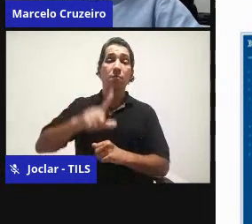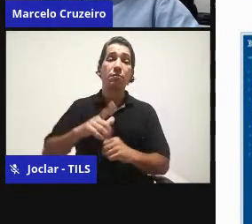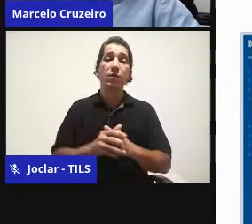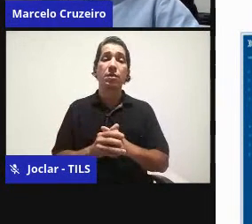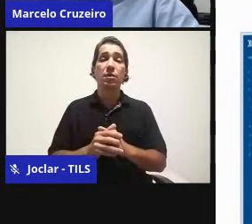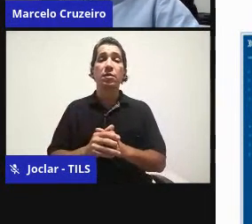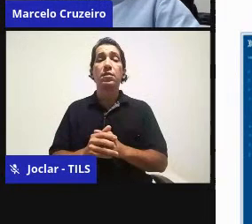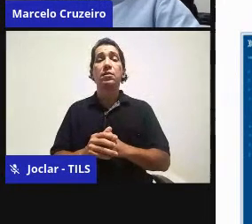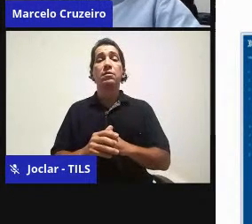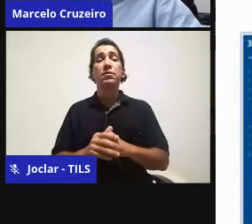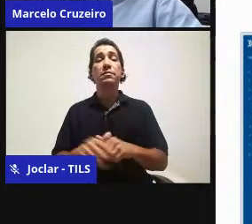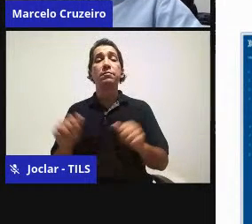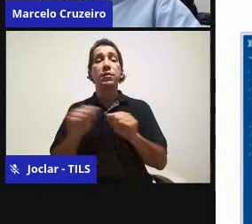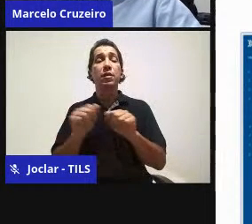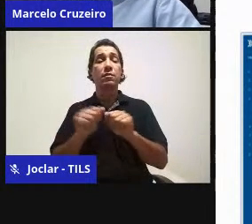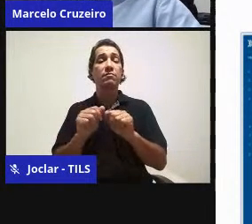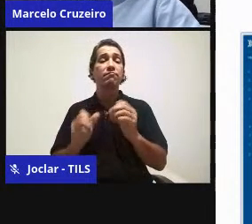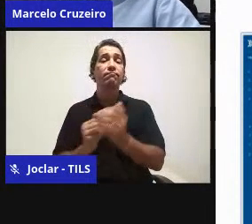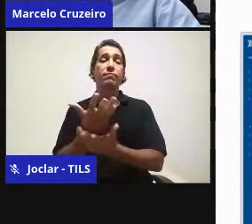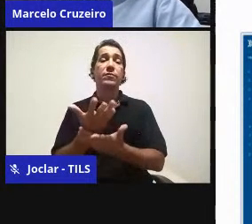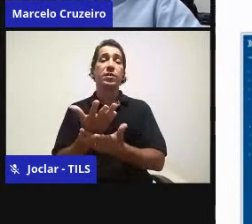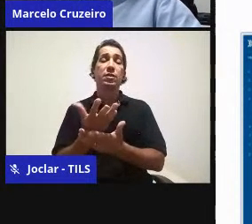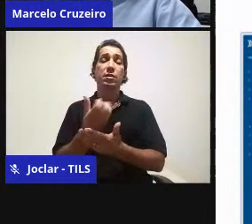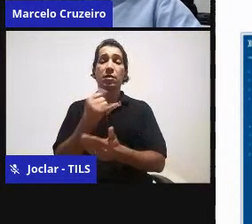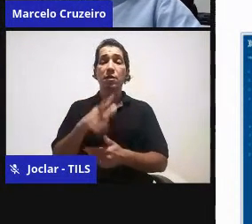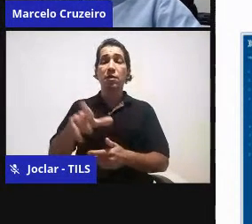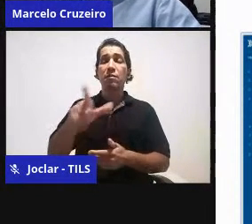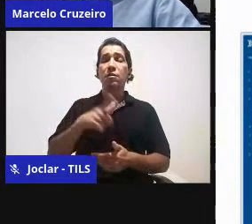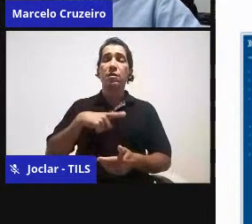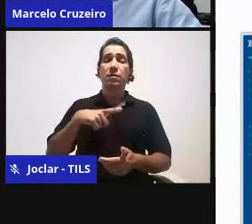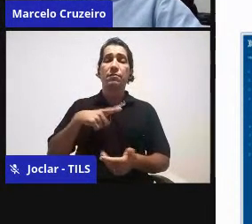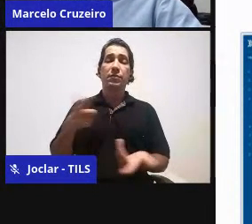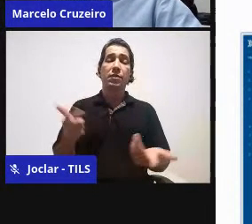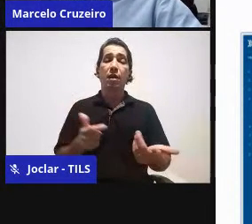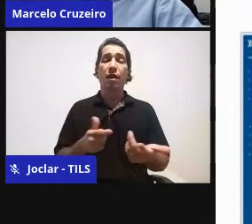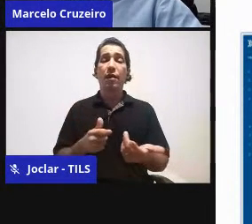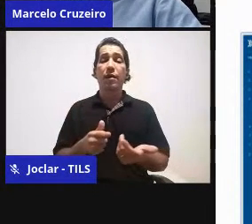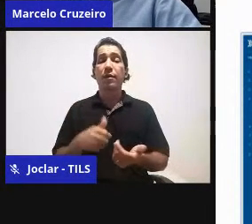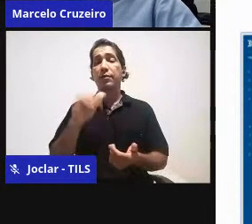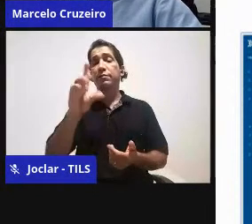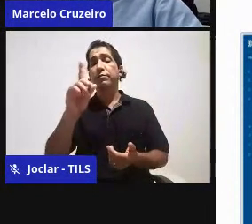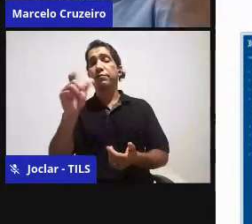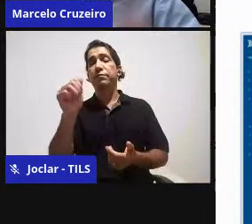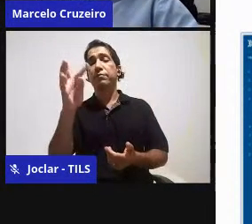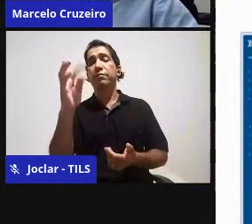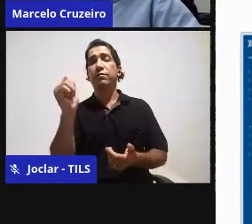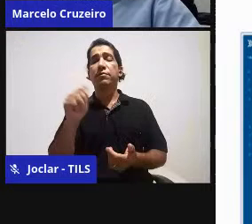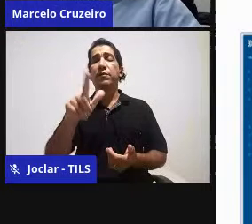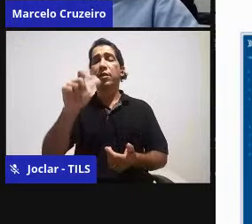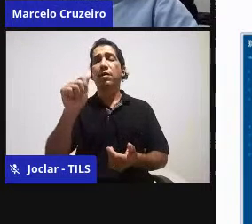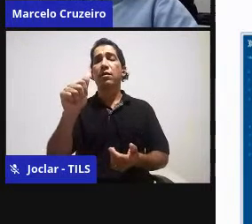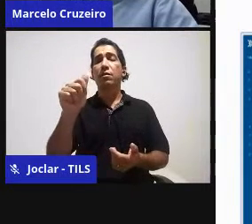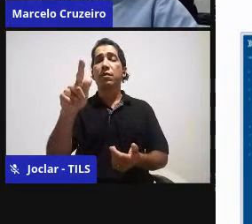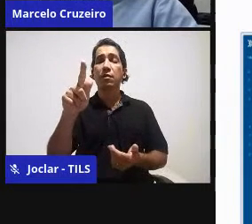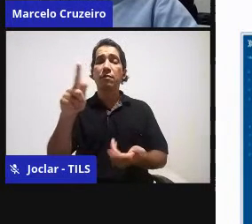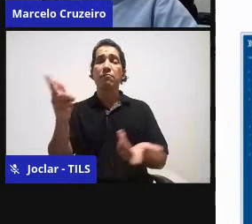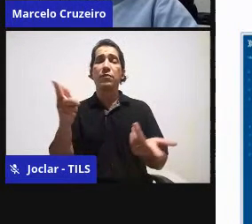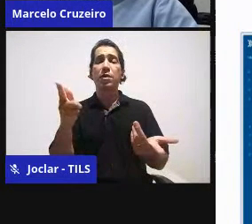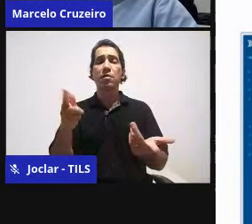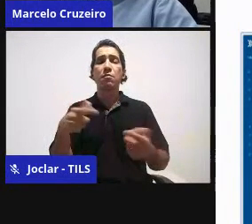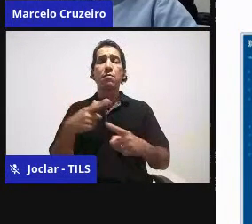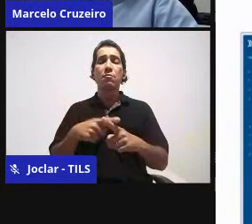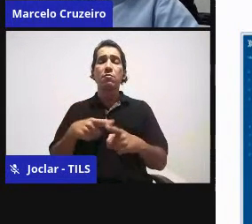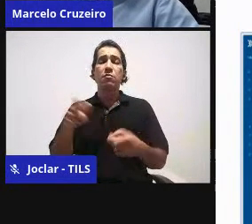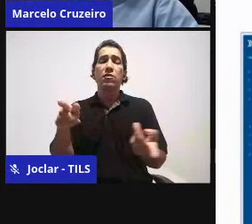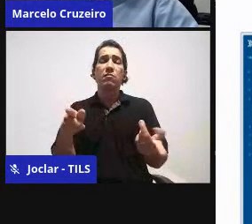você formou o seu data lake, você consegue entender o que está acontecendo, né? Então, por que não aplicar inteligência artificial para